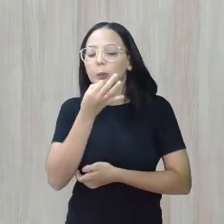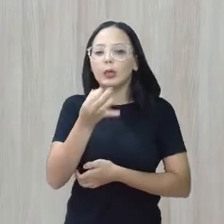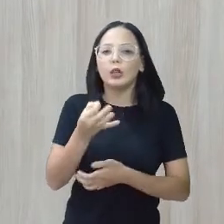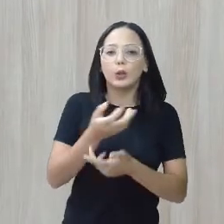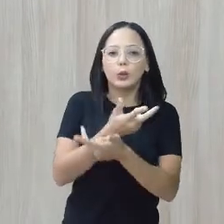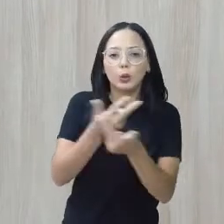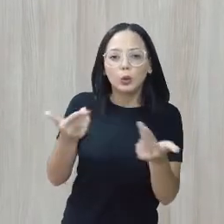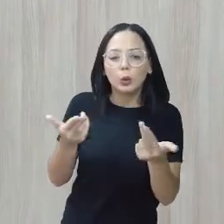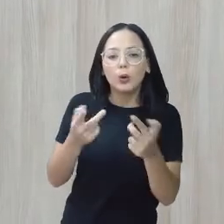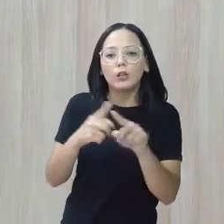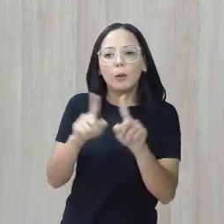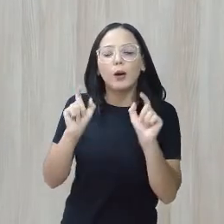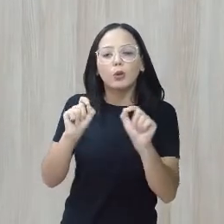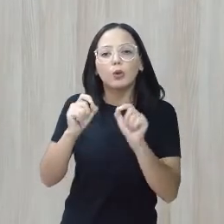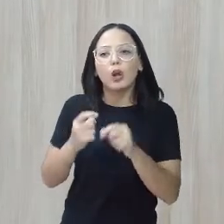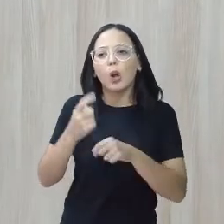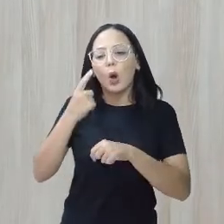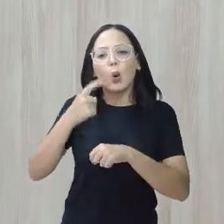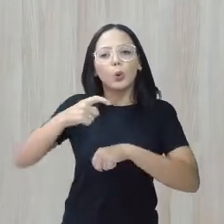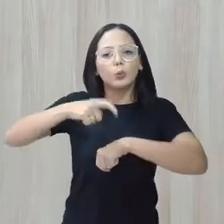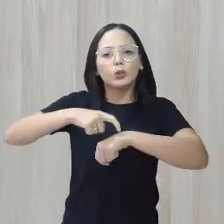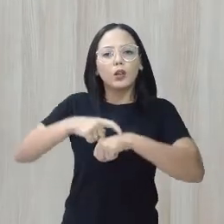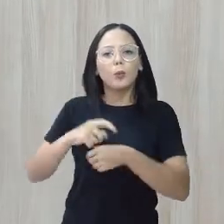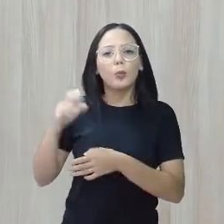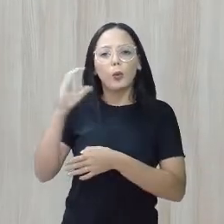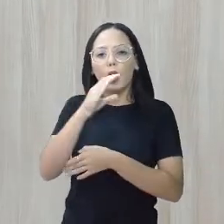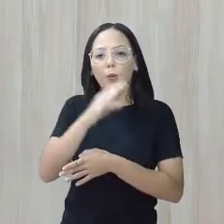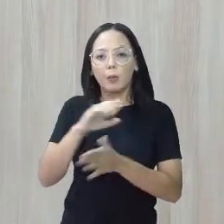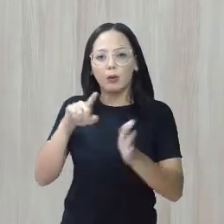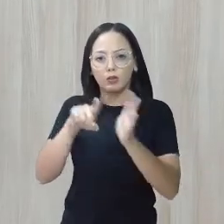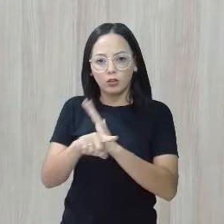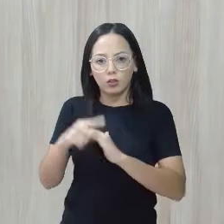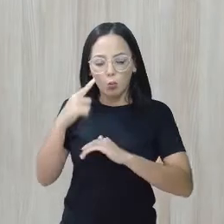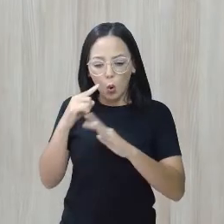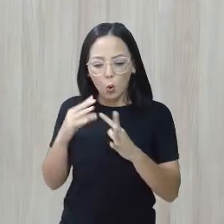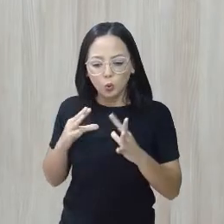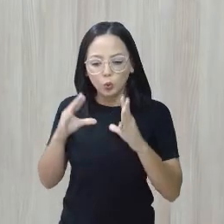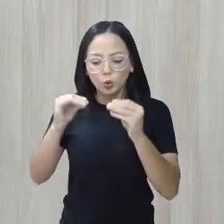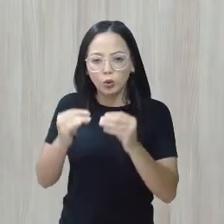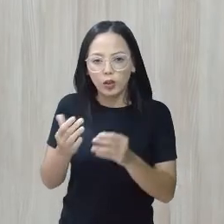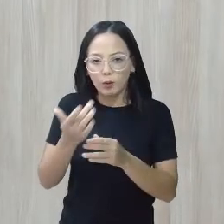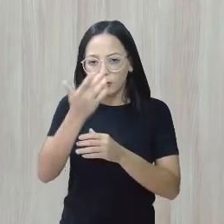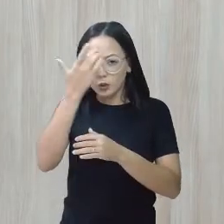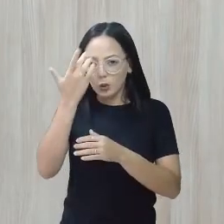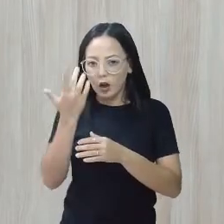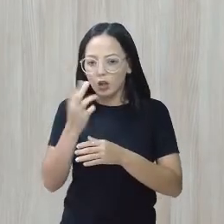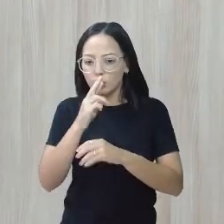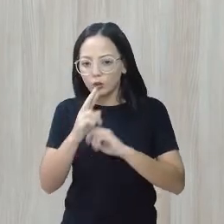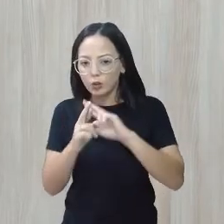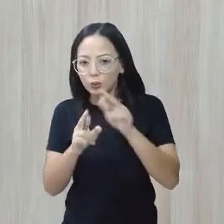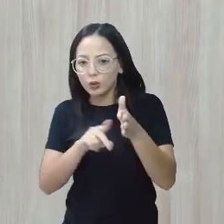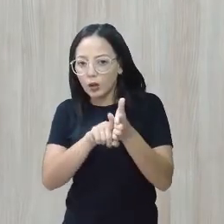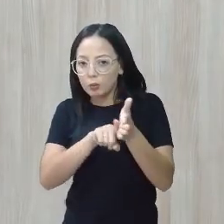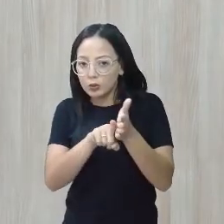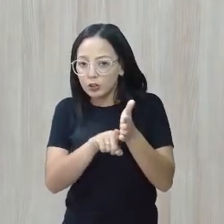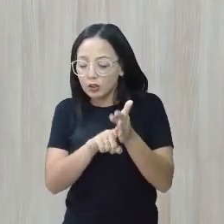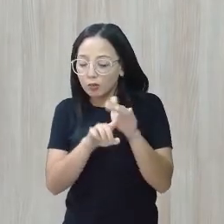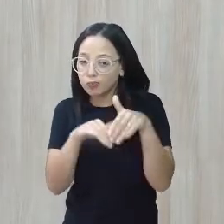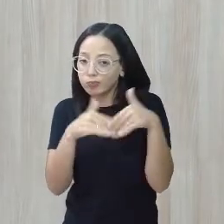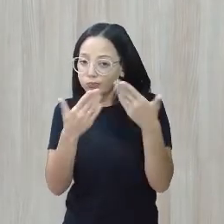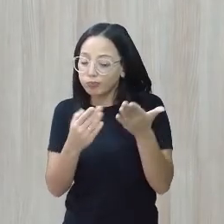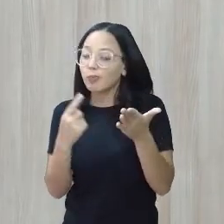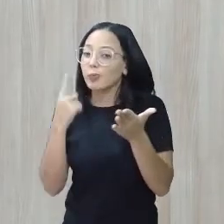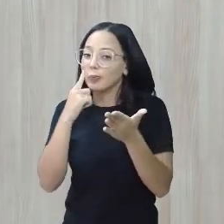em um tempo um pouco mais rápido. Será que dava tempo de todo mundo responder uma pesquisa? Então, em alguns